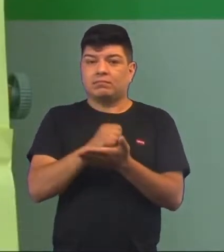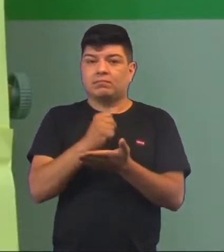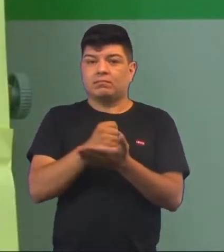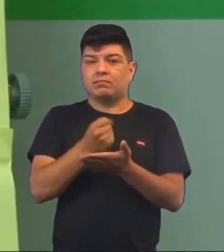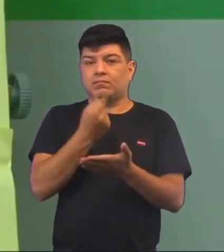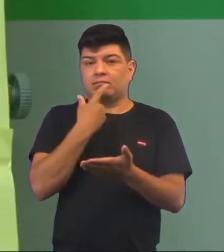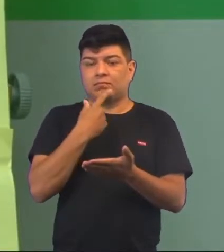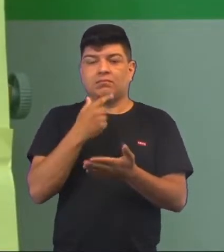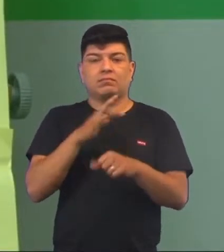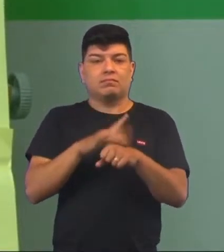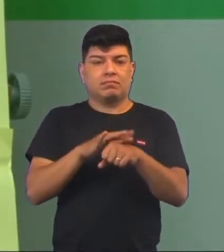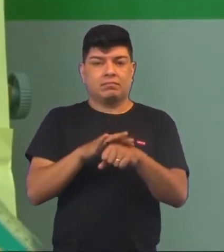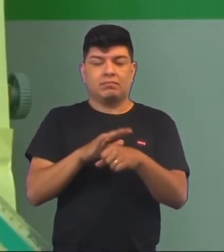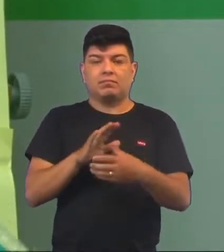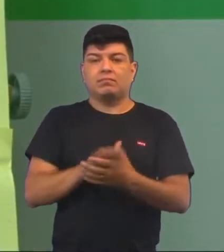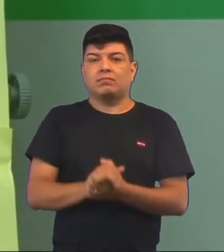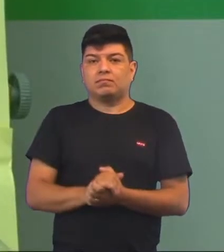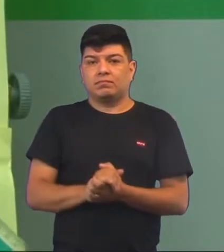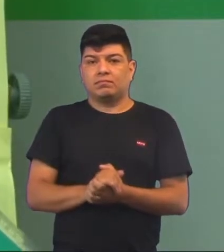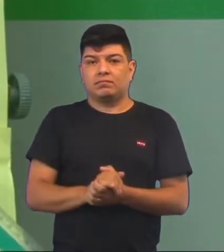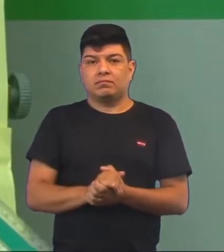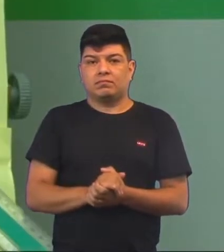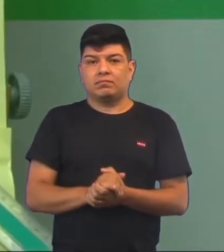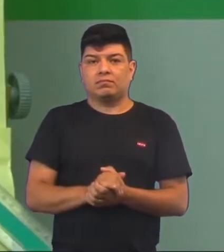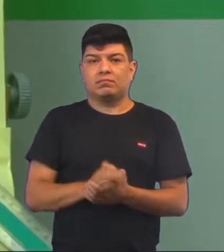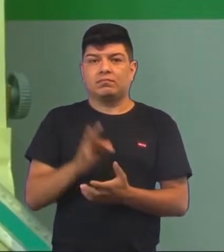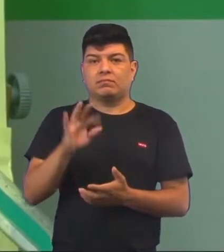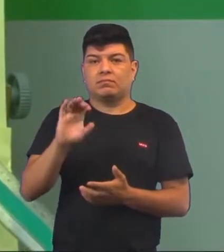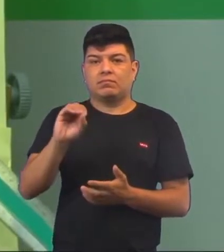por causa de uma infecção. Folhinha,